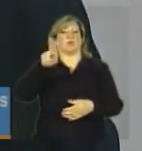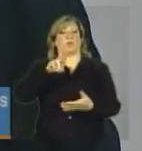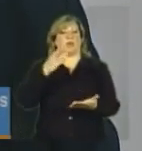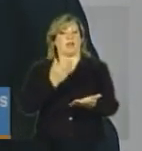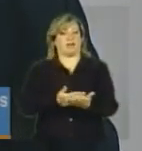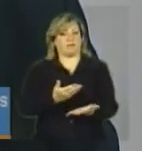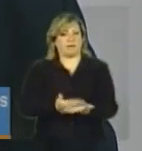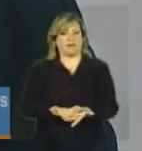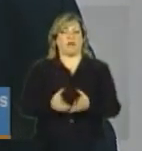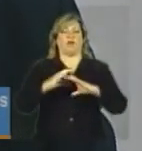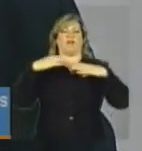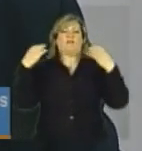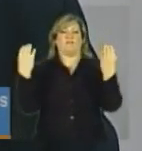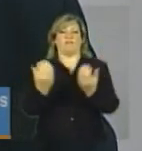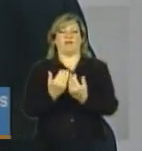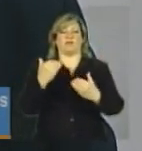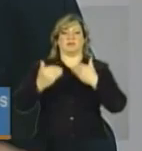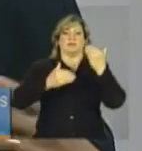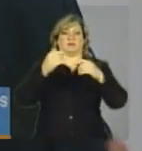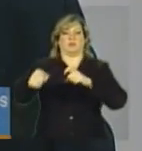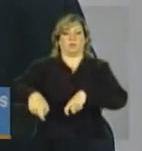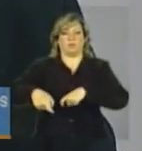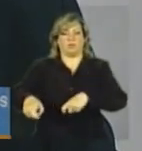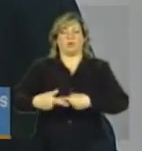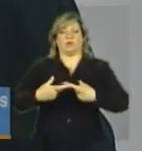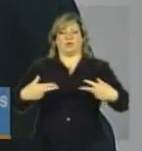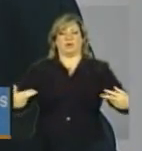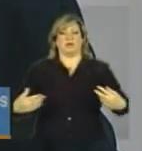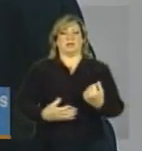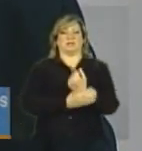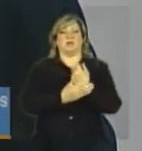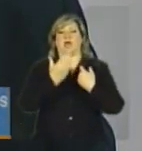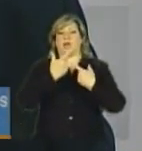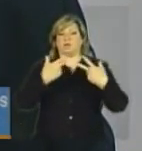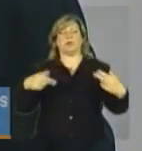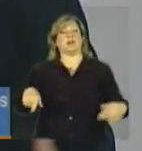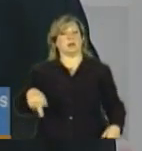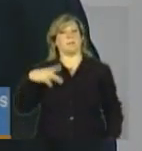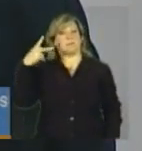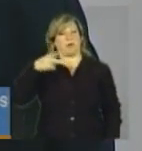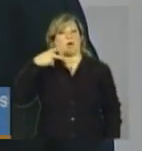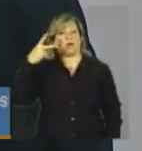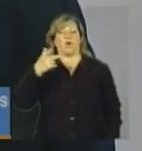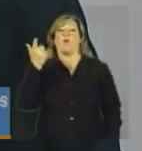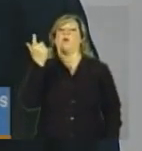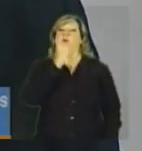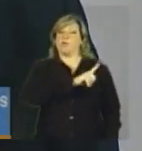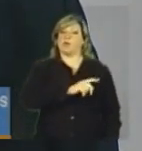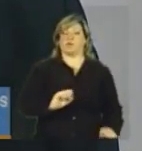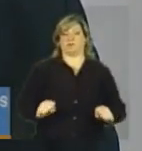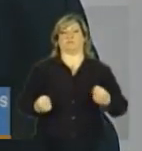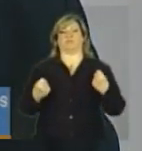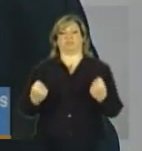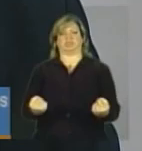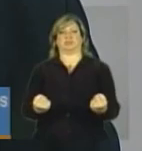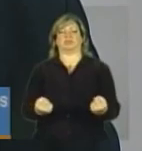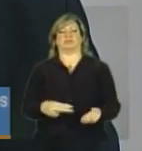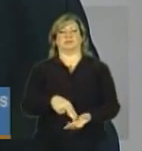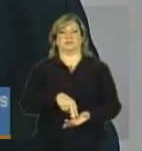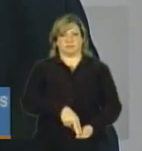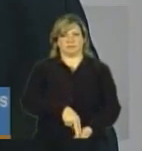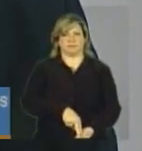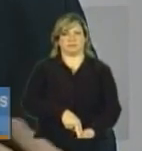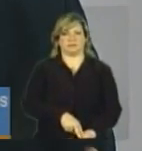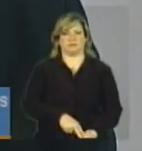fóruns eh de desenvolvimento rural sustentável ou de segurança alimentar nacional. enfim, é uma política que conseguiu ser eh